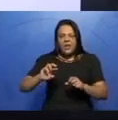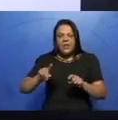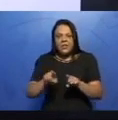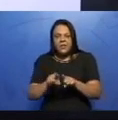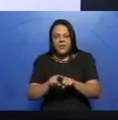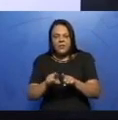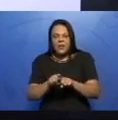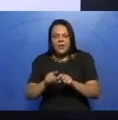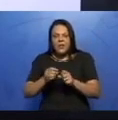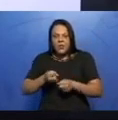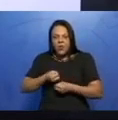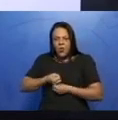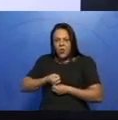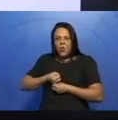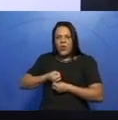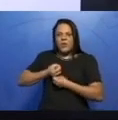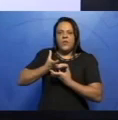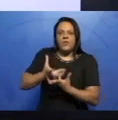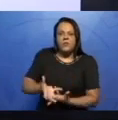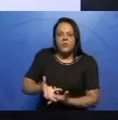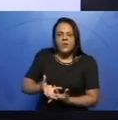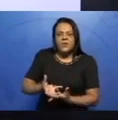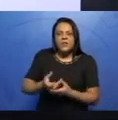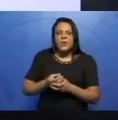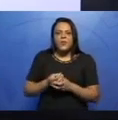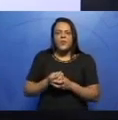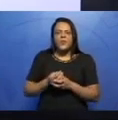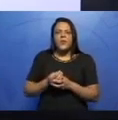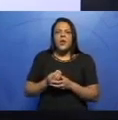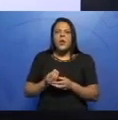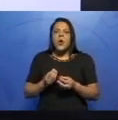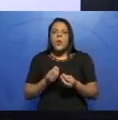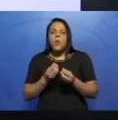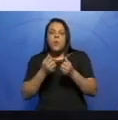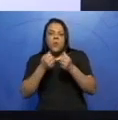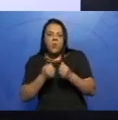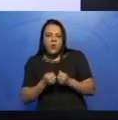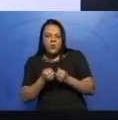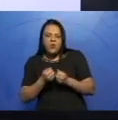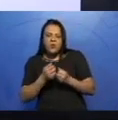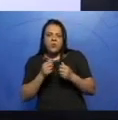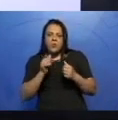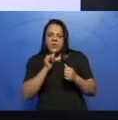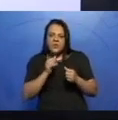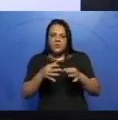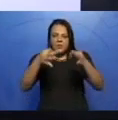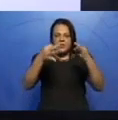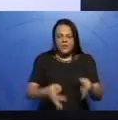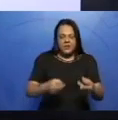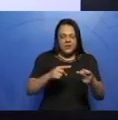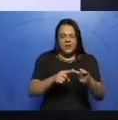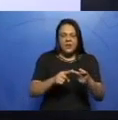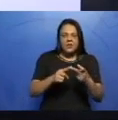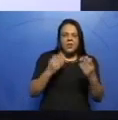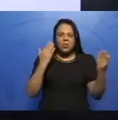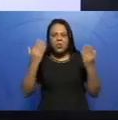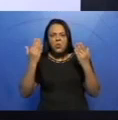relação ao que ele anuncia. Então, pode ser uma intenção de certeza, dúvida,